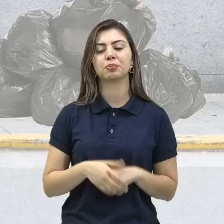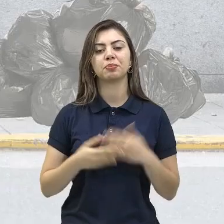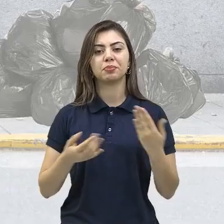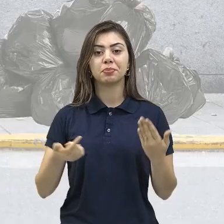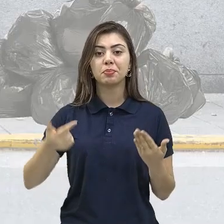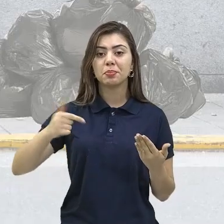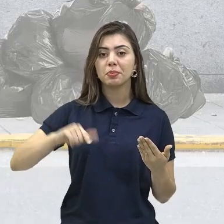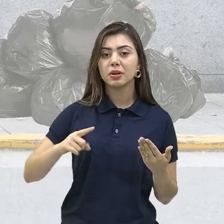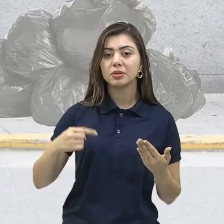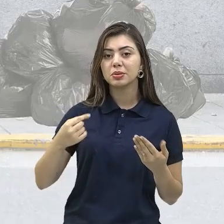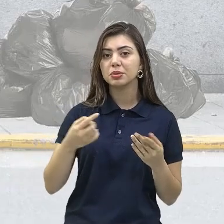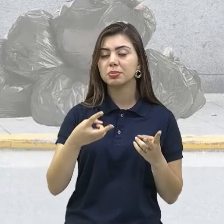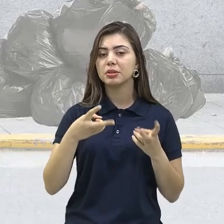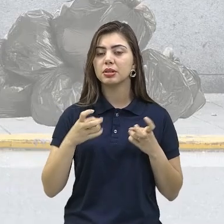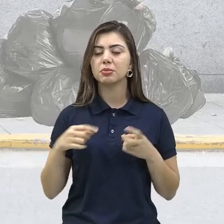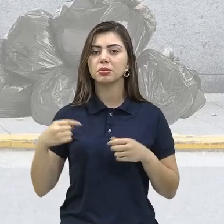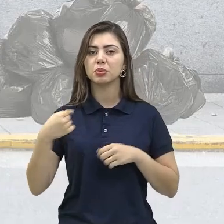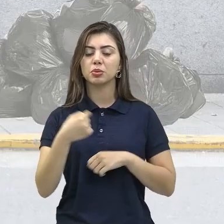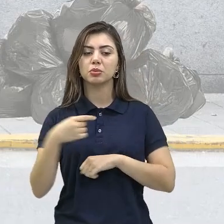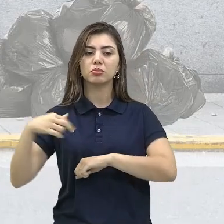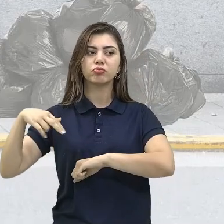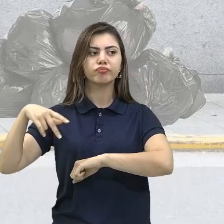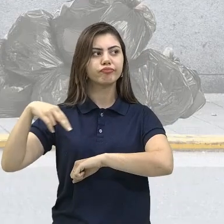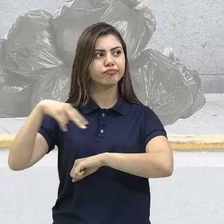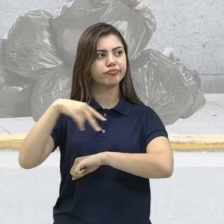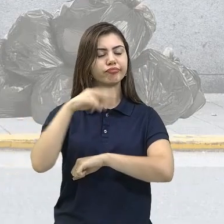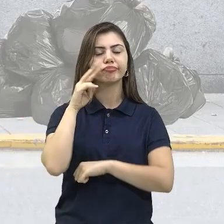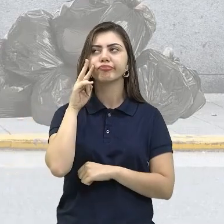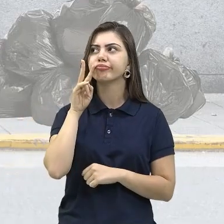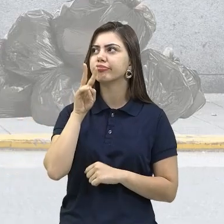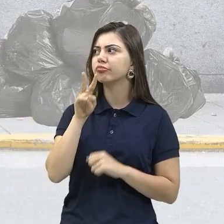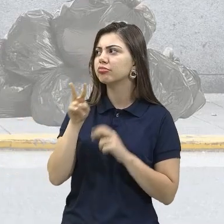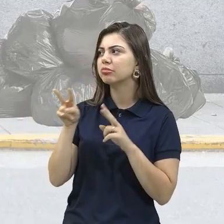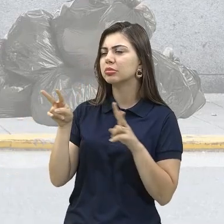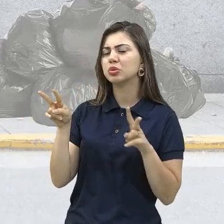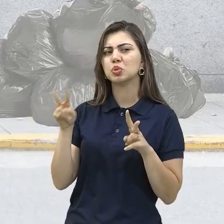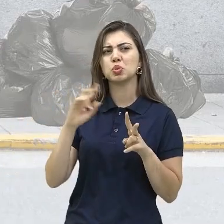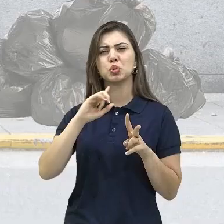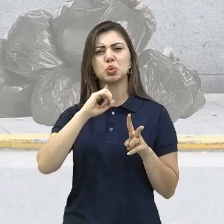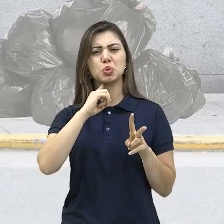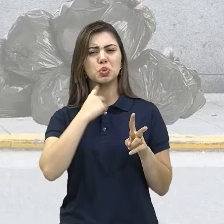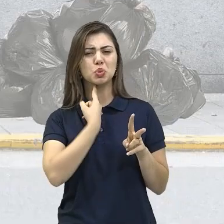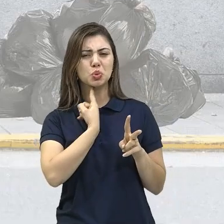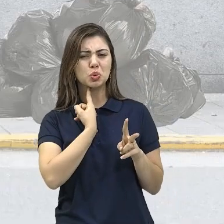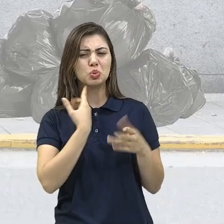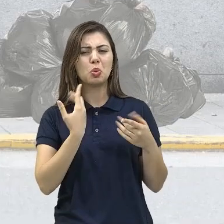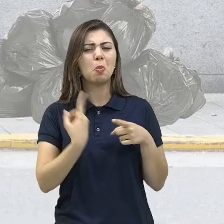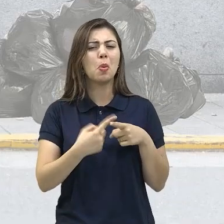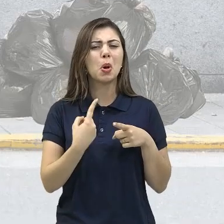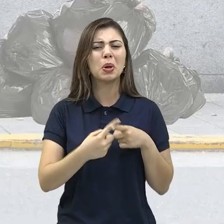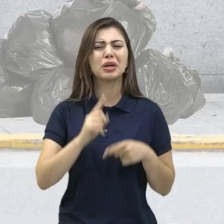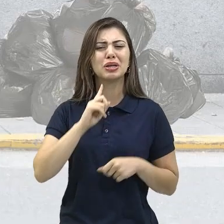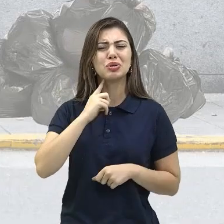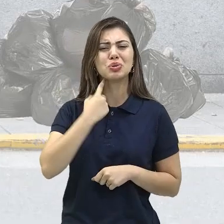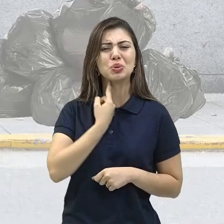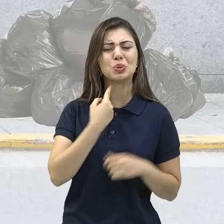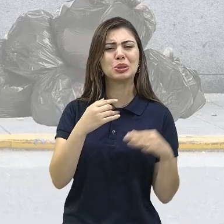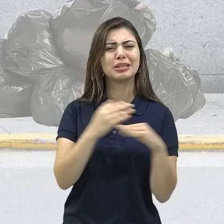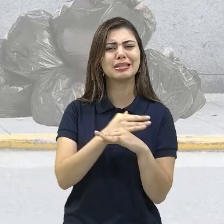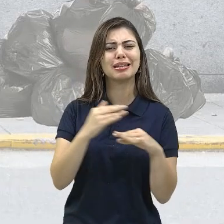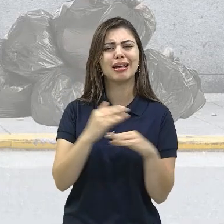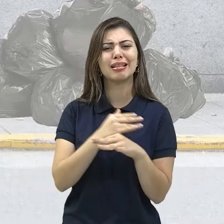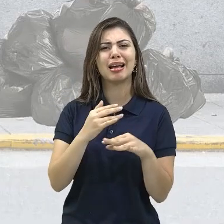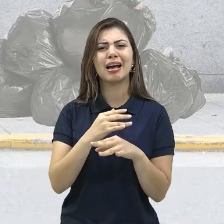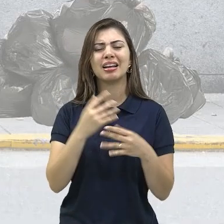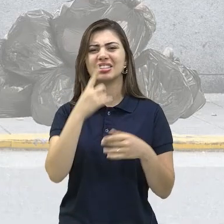percebe também que quando a gente vai andando nas ruas, a gente não nota que, nossa, como está suja, Por que está suja a cidade? O que está acontecendo?